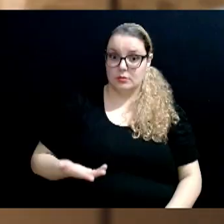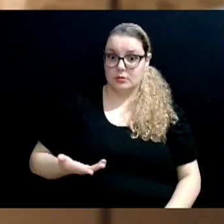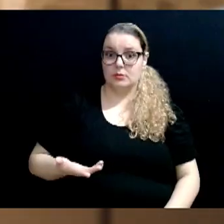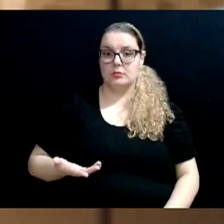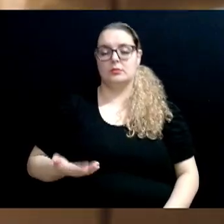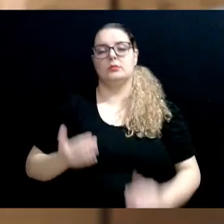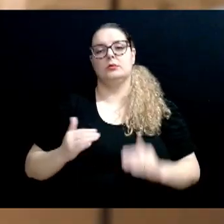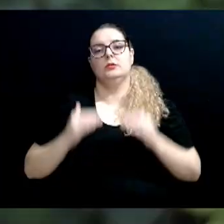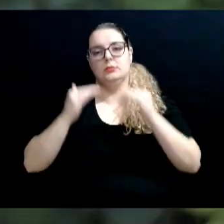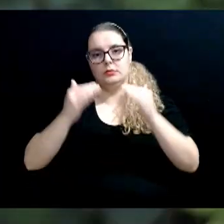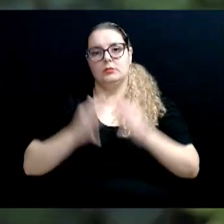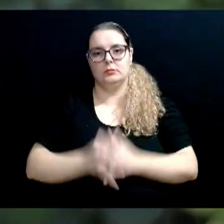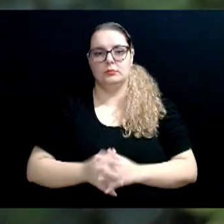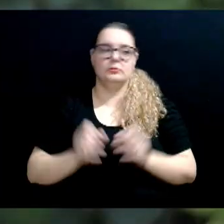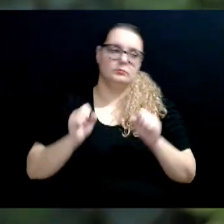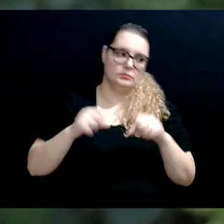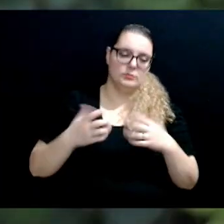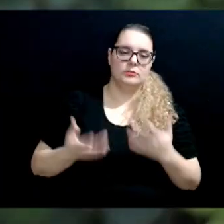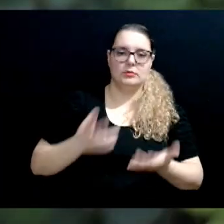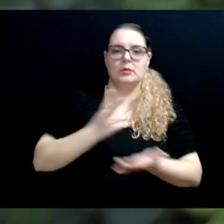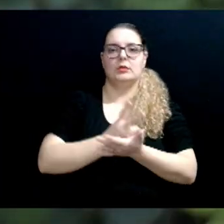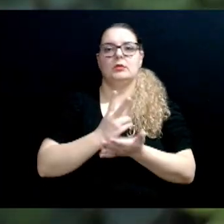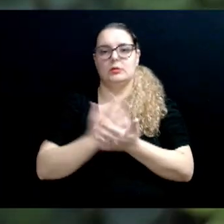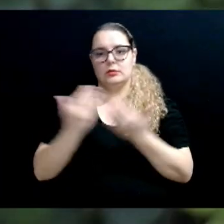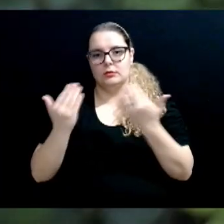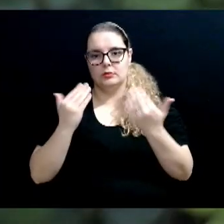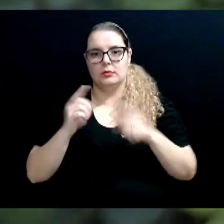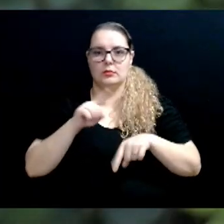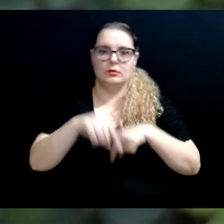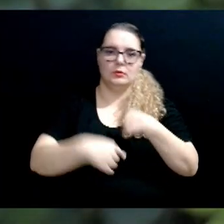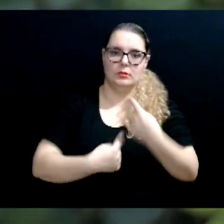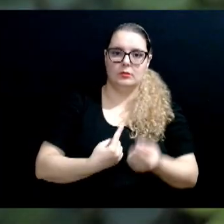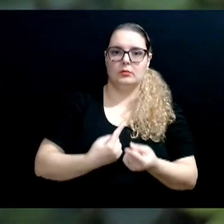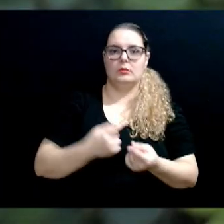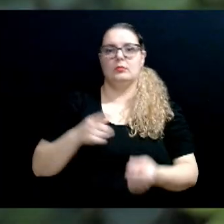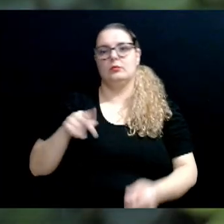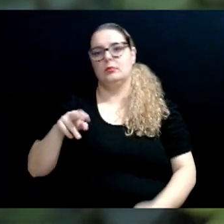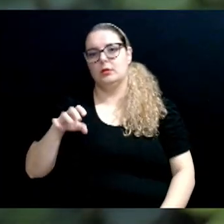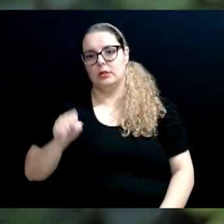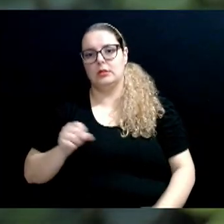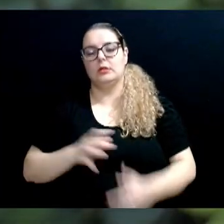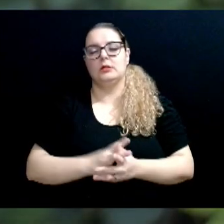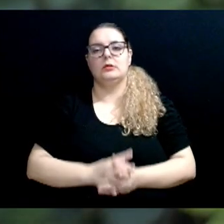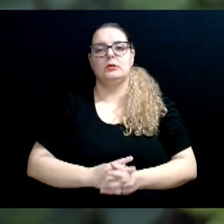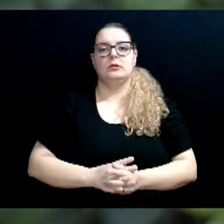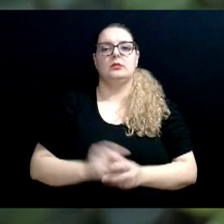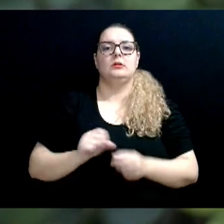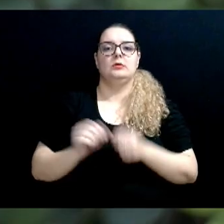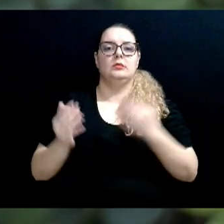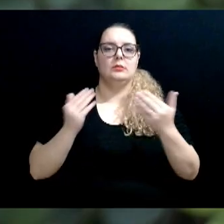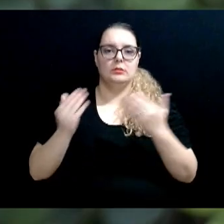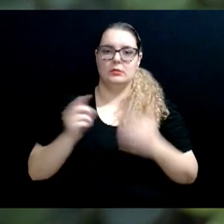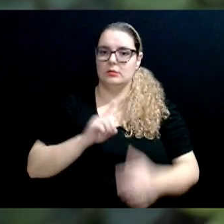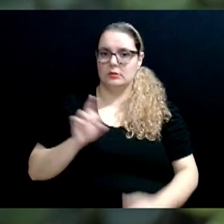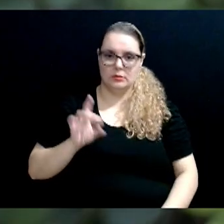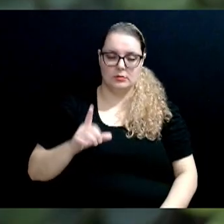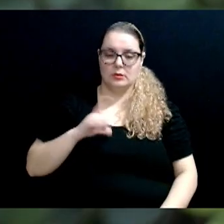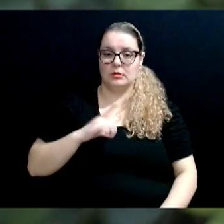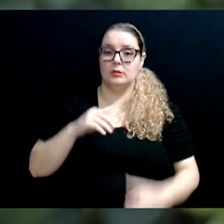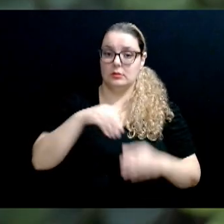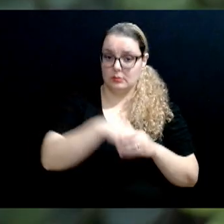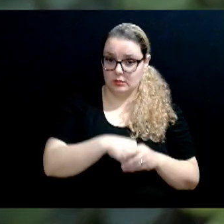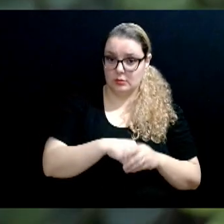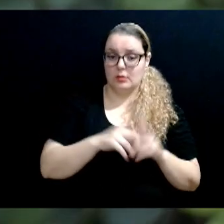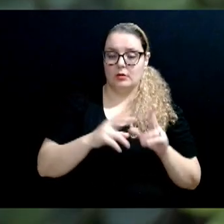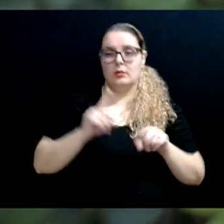sim, sempre comparando com outros pares do mercado, né? A gente faz uma comparação não só com o que a gente tem aqui dentro, como também com outros pares